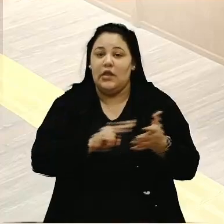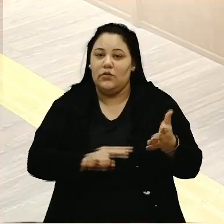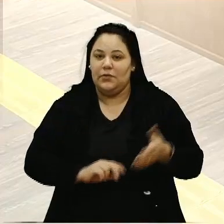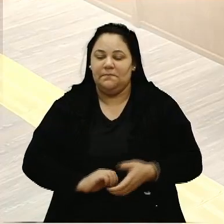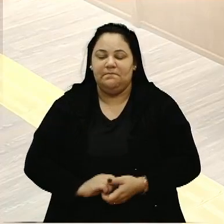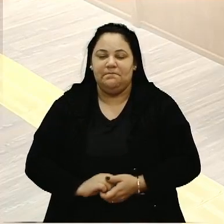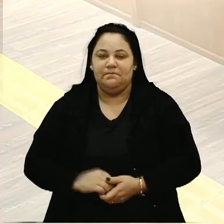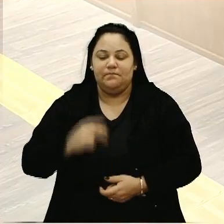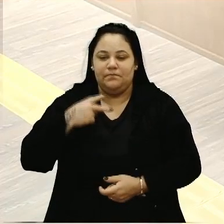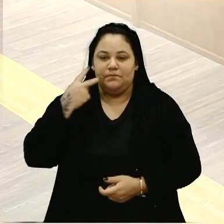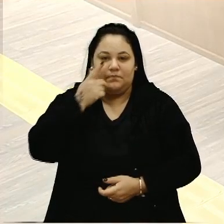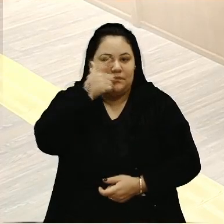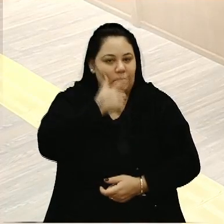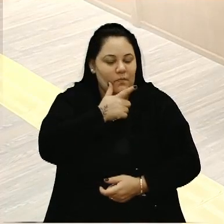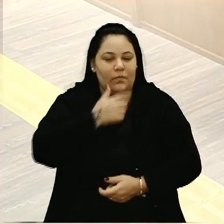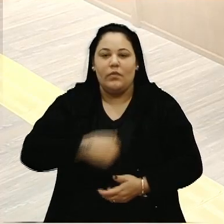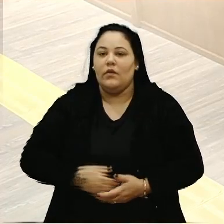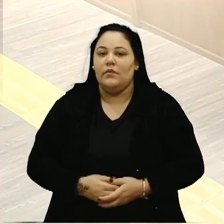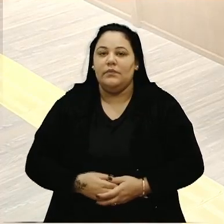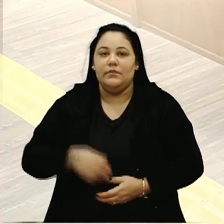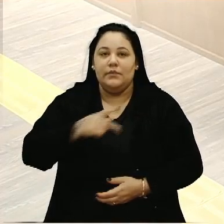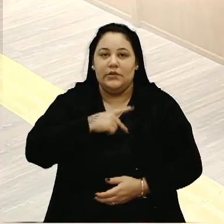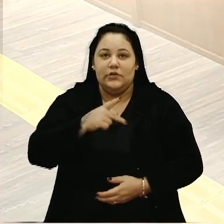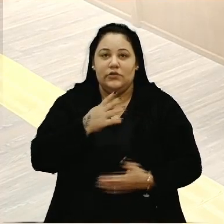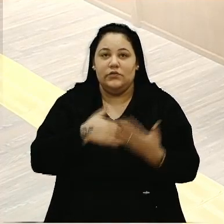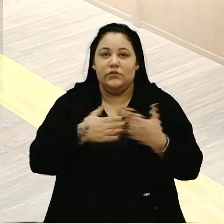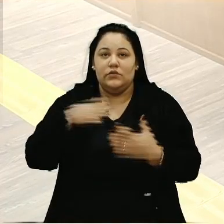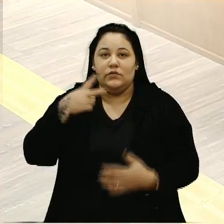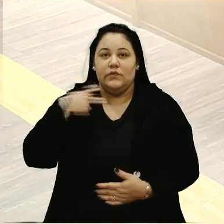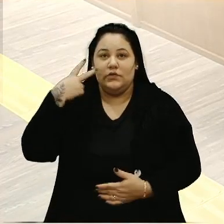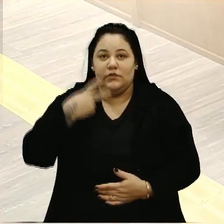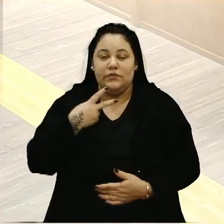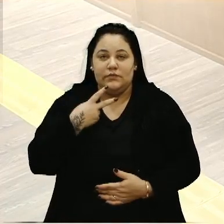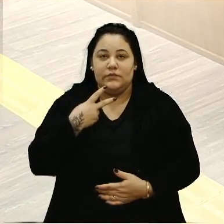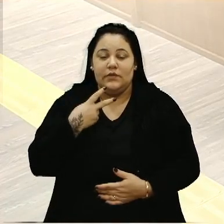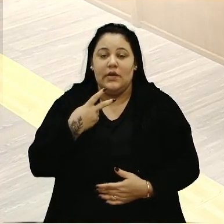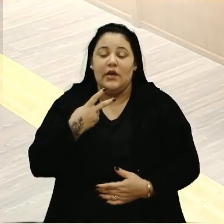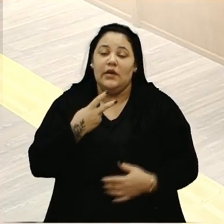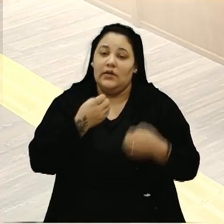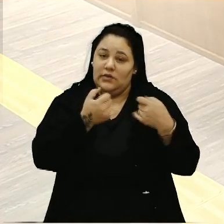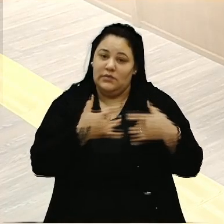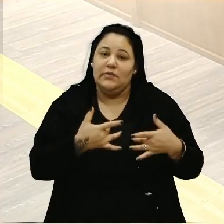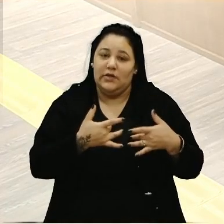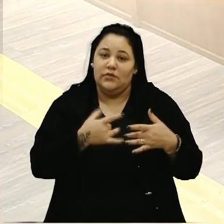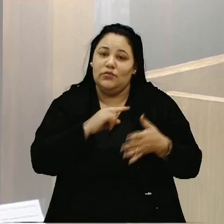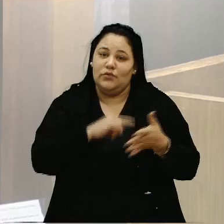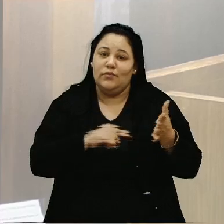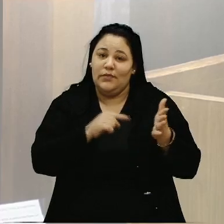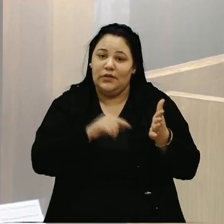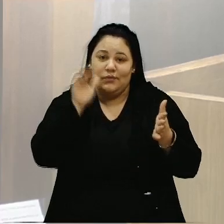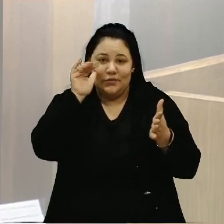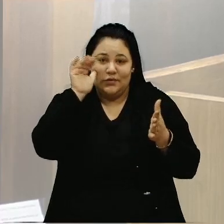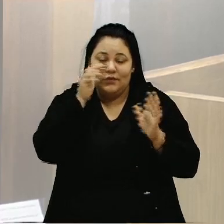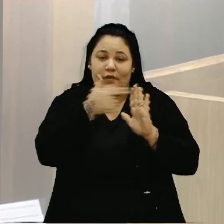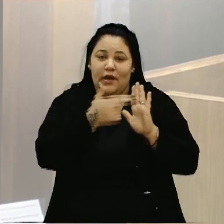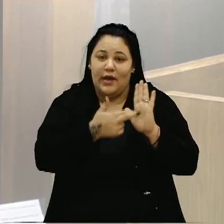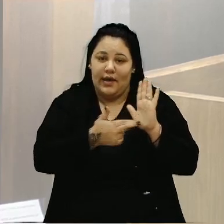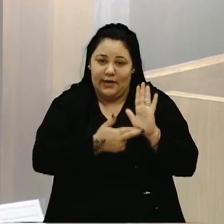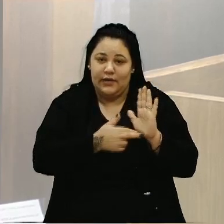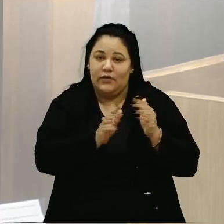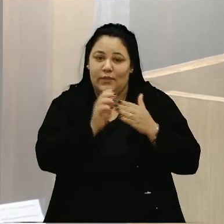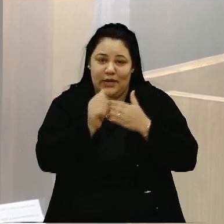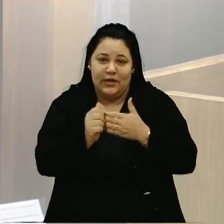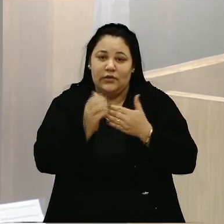senhora presidente, senhores vereadores, senhoras vereadoras. As vereadoras e os vereadores que o presidente subscrevem, observadas as disposições